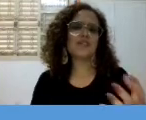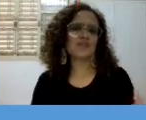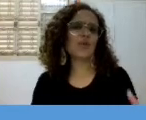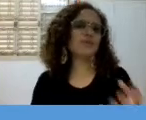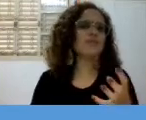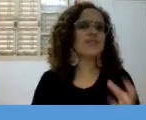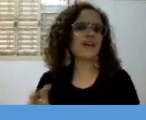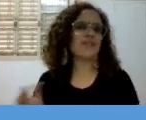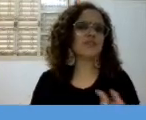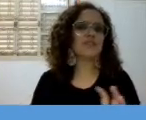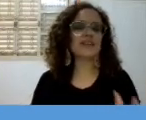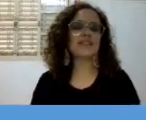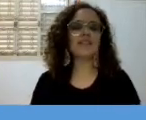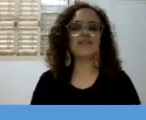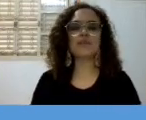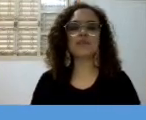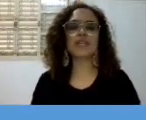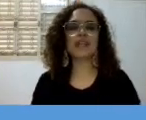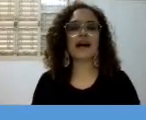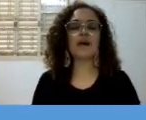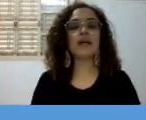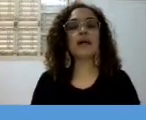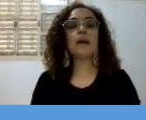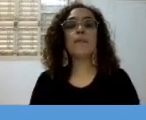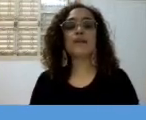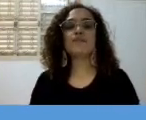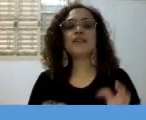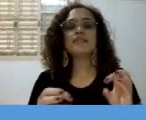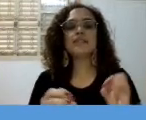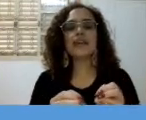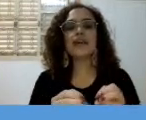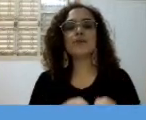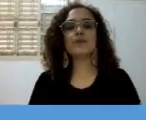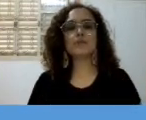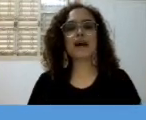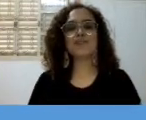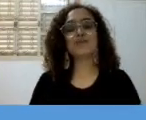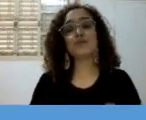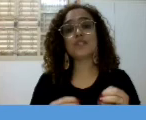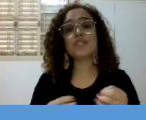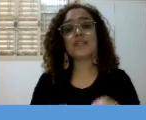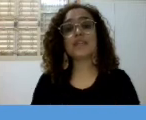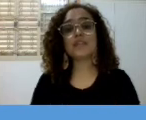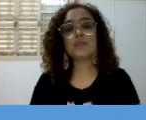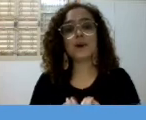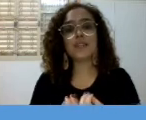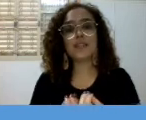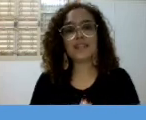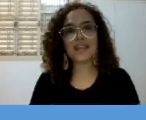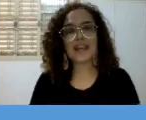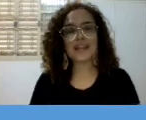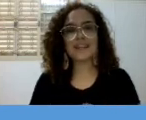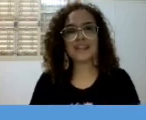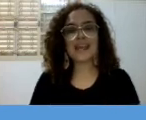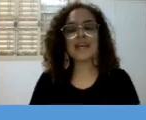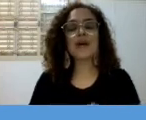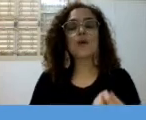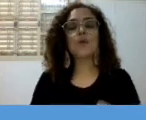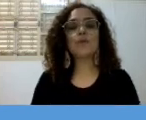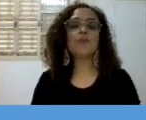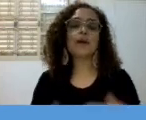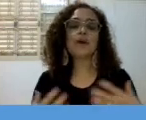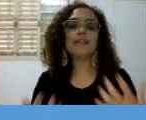gente fez juntos, né? Vamos dizer assim, fizemos aqui na aula. Mas vocês têm aí o espaço onde vocês podem criar,